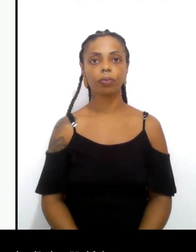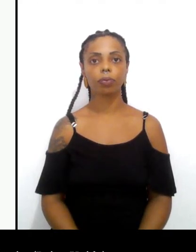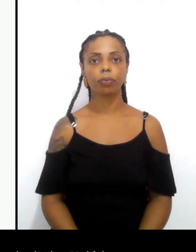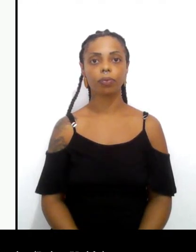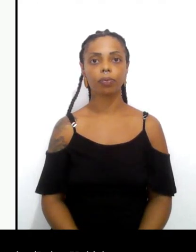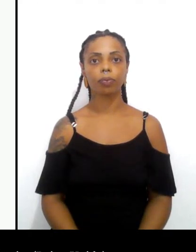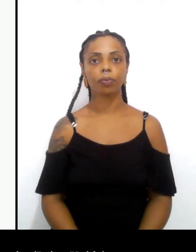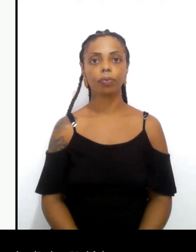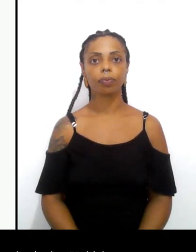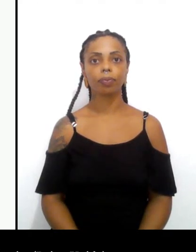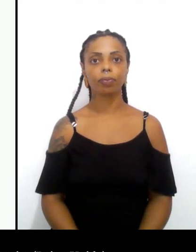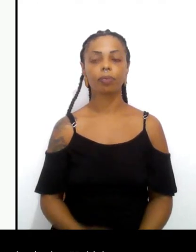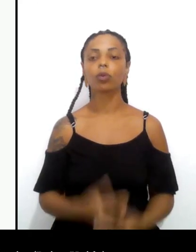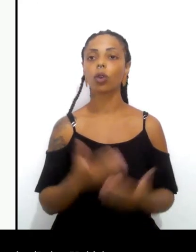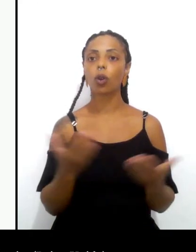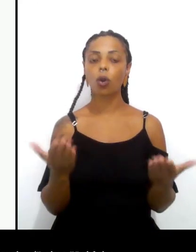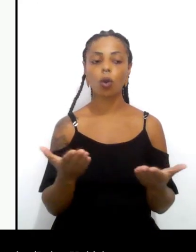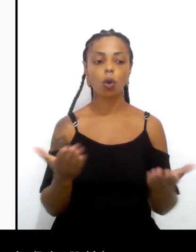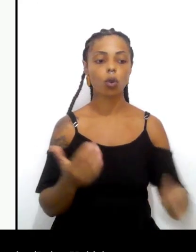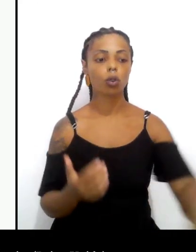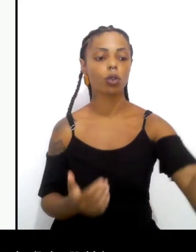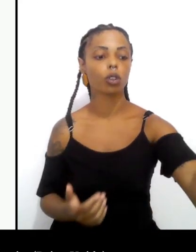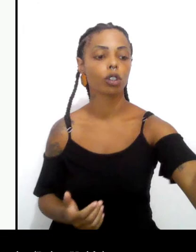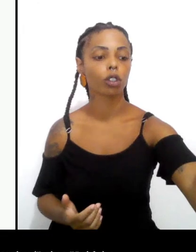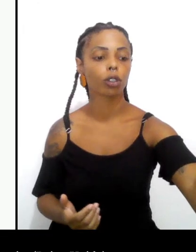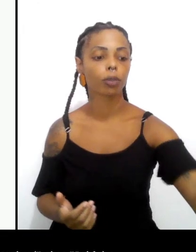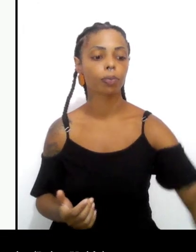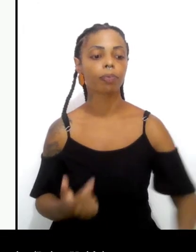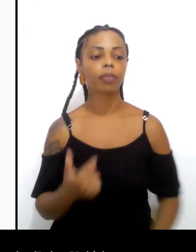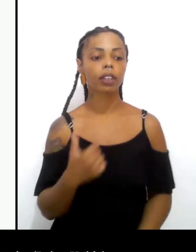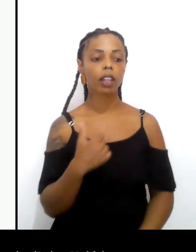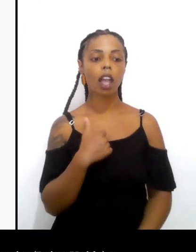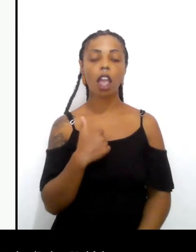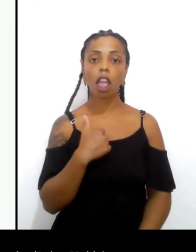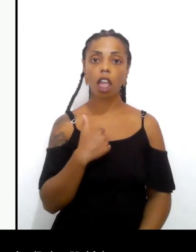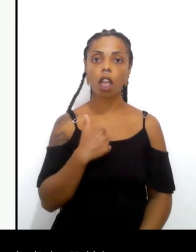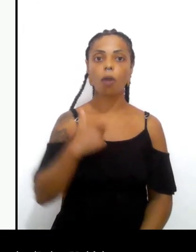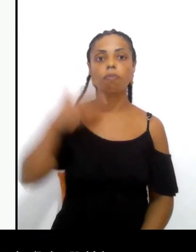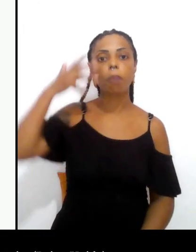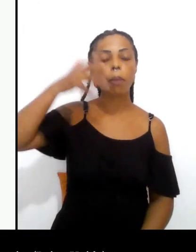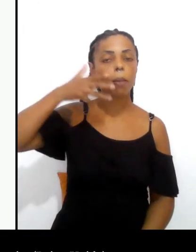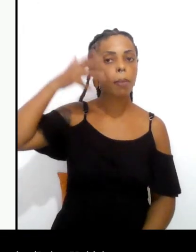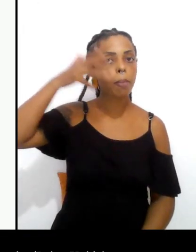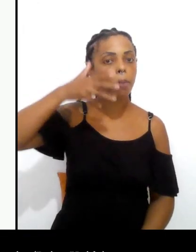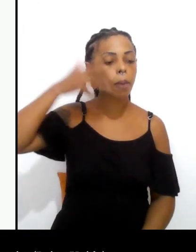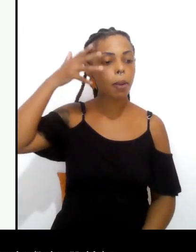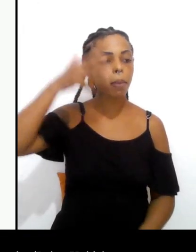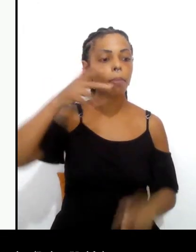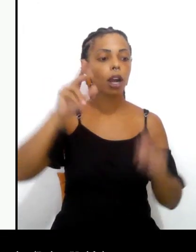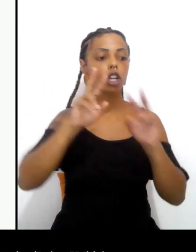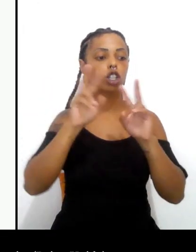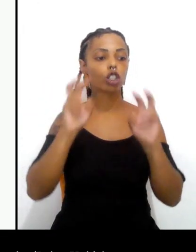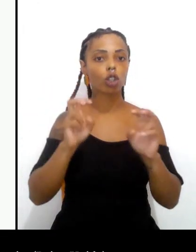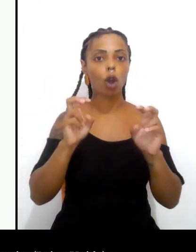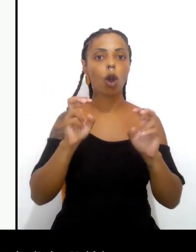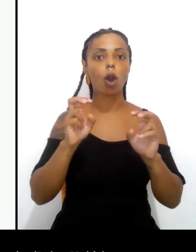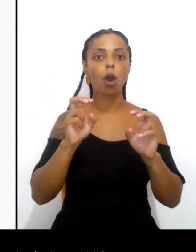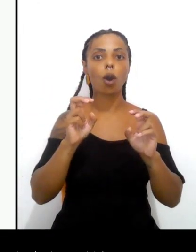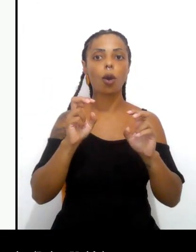Eu hoje vou falar sobre músculo